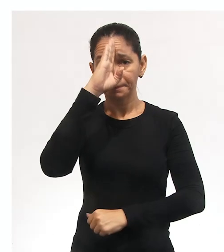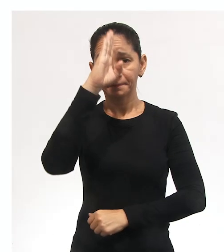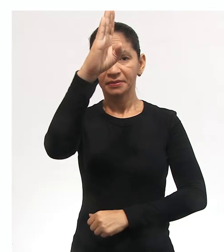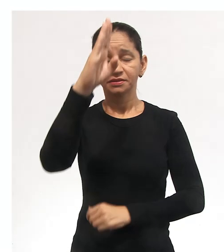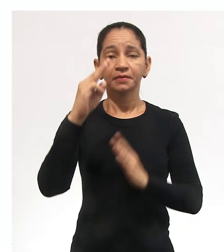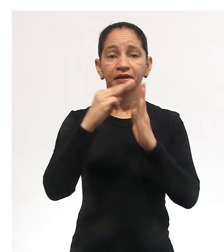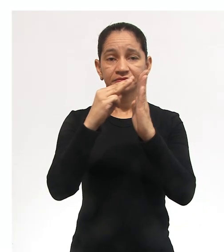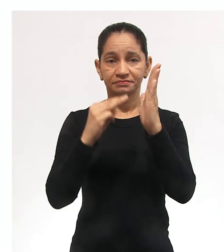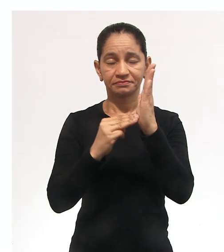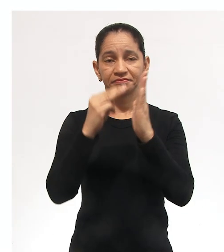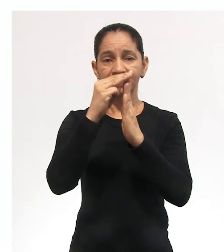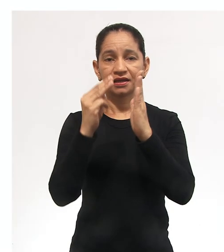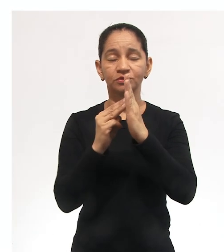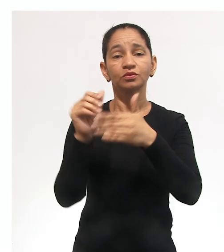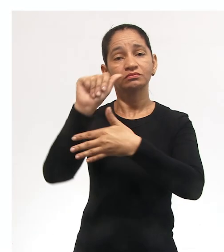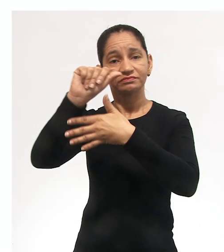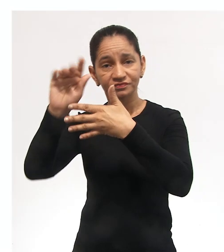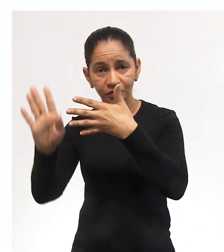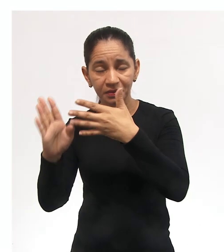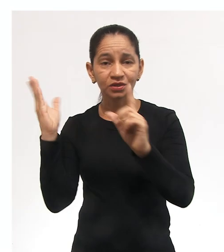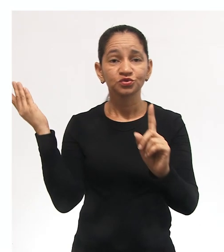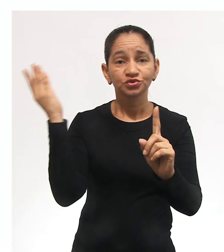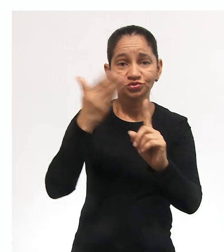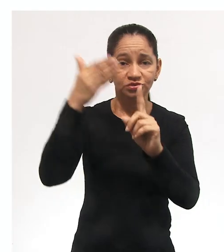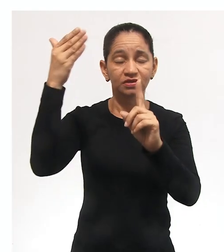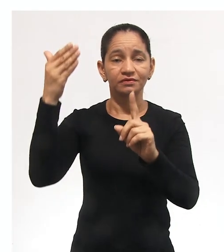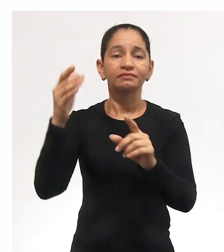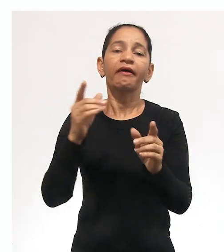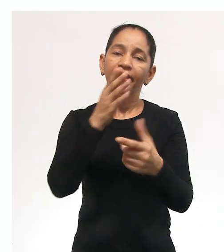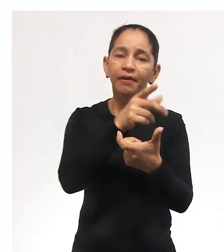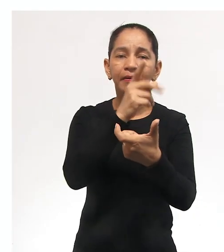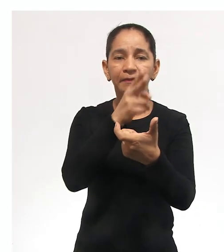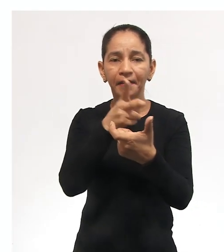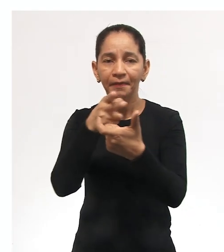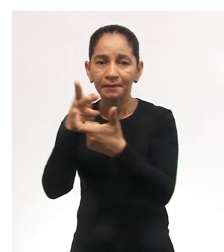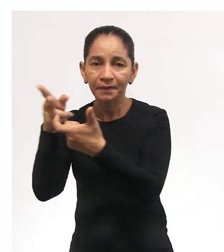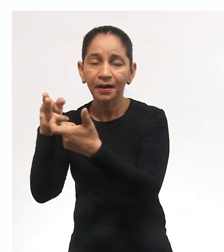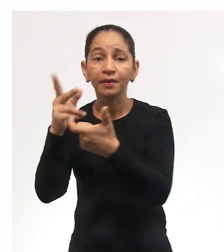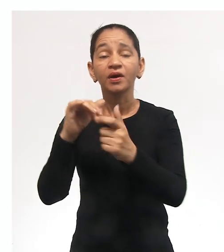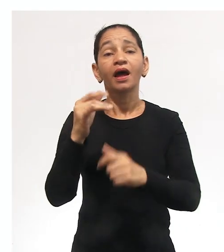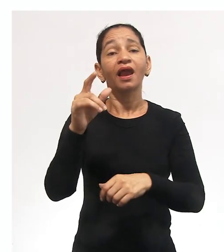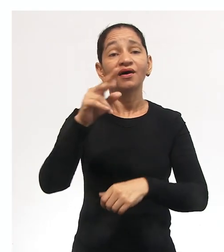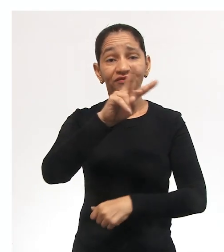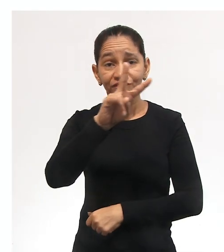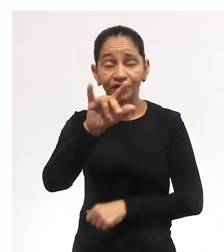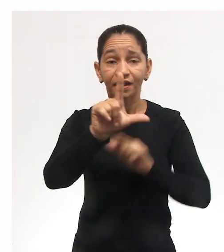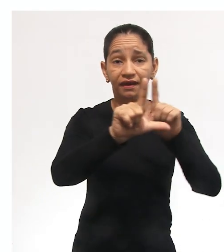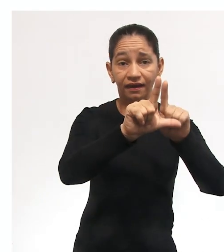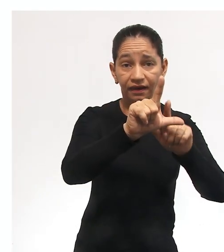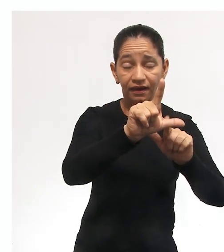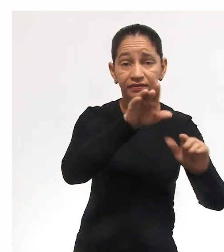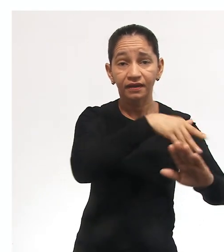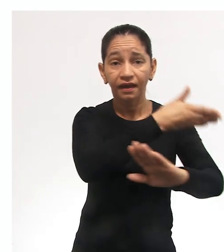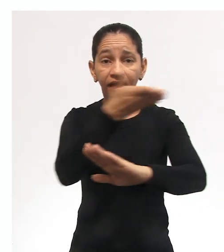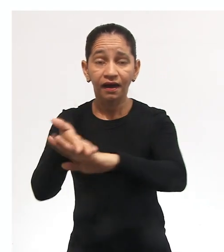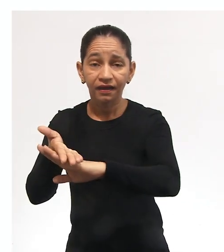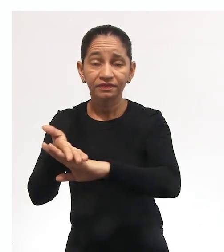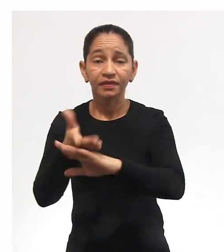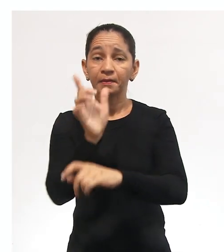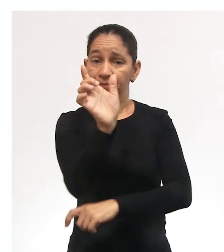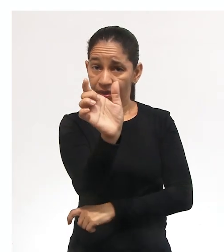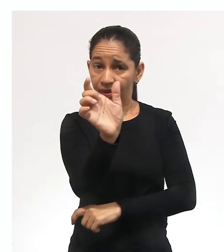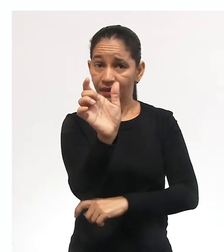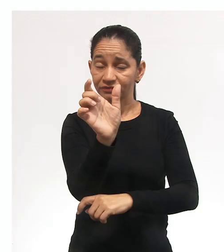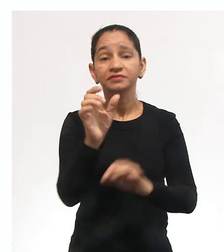principais métodos de alfabetização: o alfabético, que é a soletração. Ela evolui do aprendizado das letras